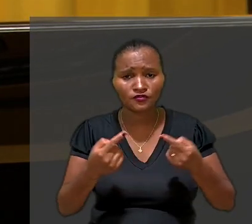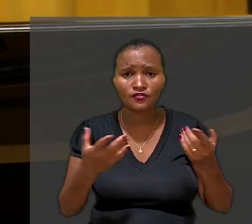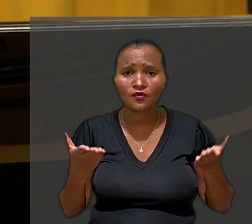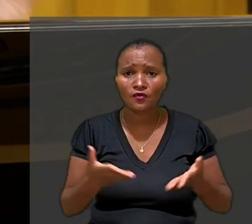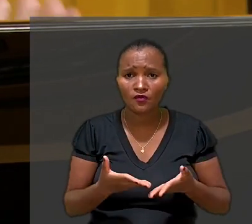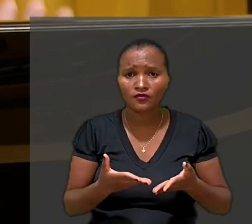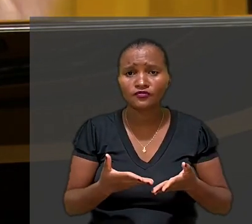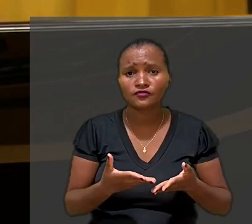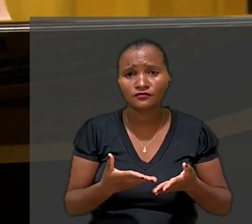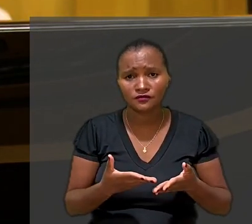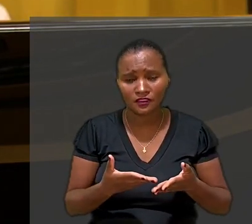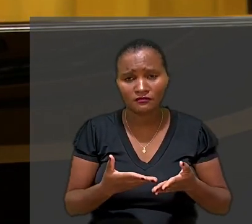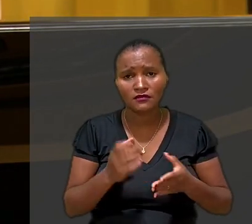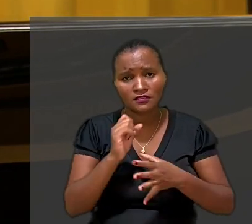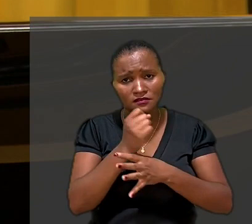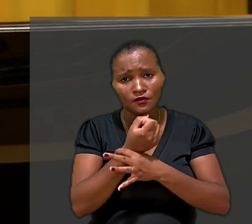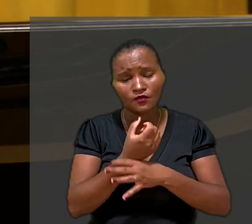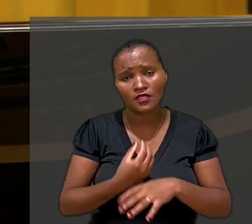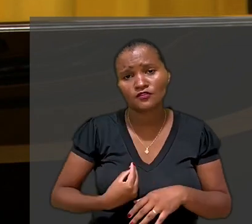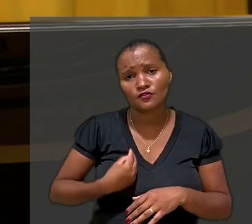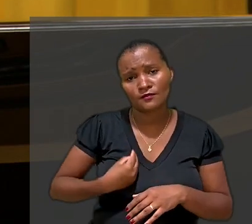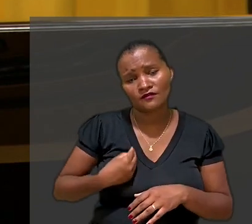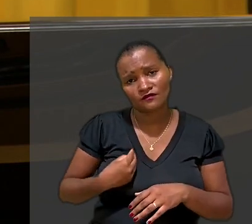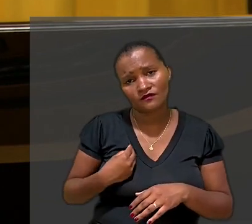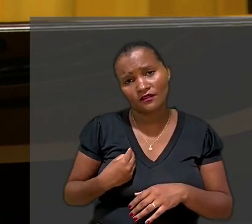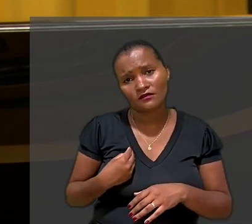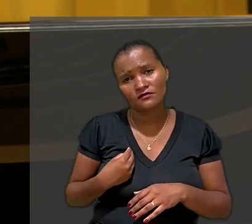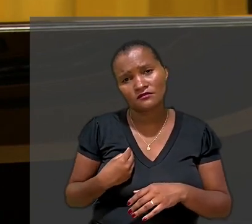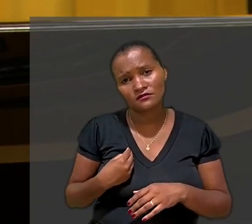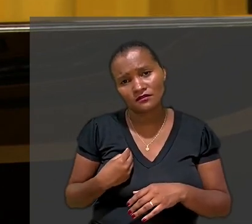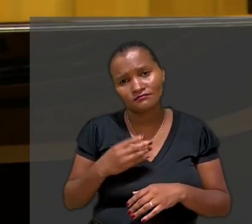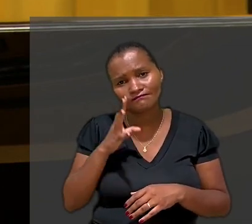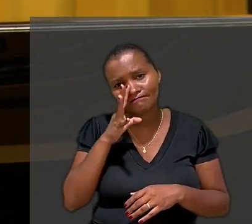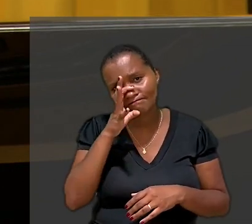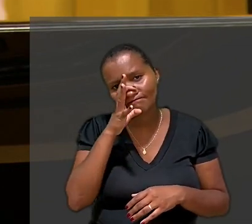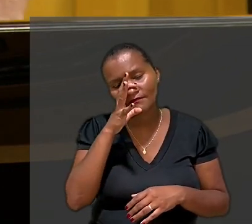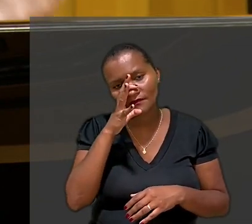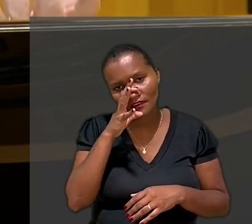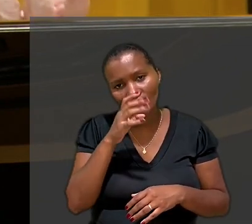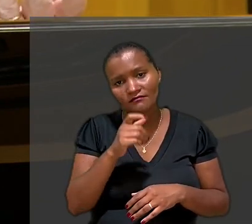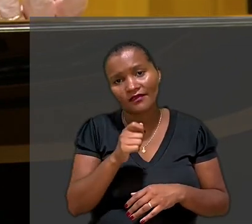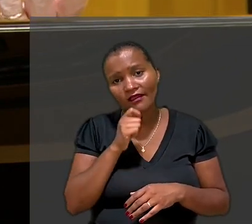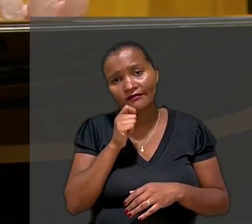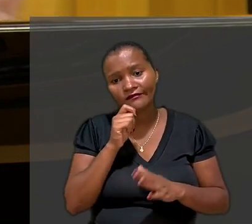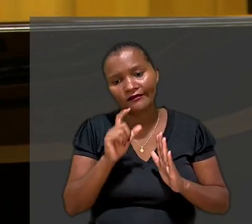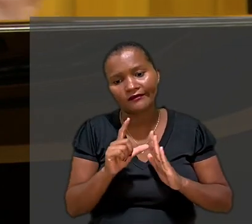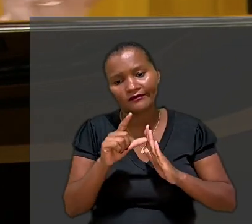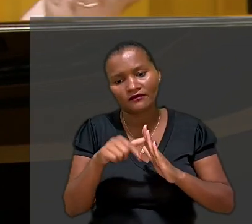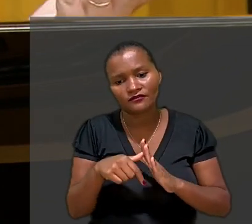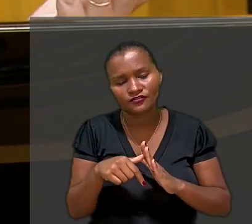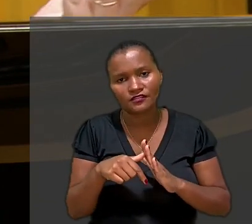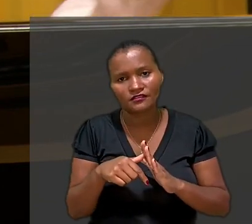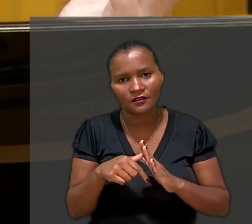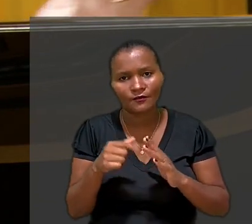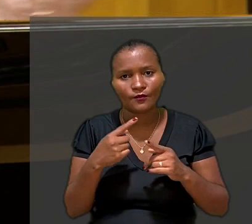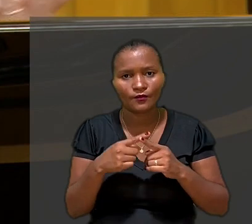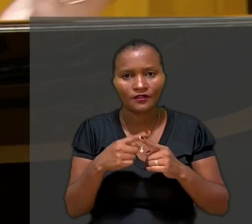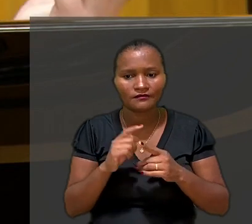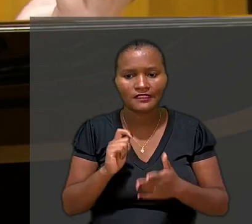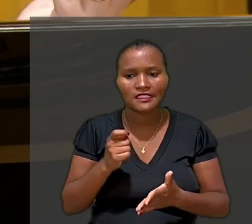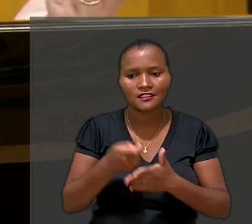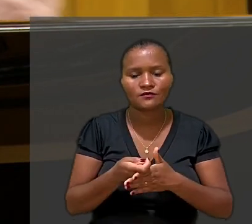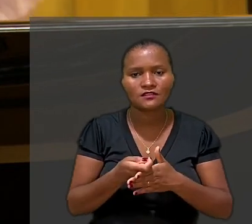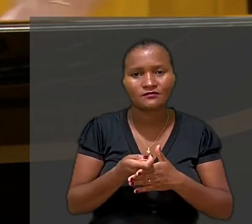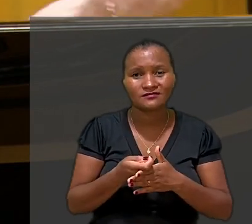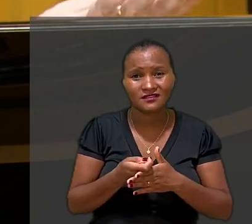hoje. São patrimoniais, mas asseguram a sobrevivência, ainda que tardia, não é? Porque se trata de uma